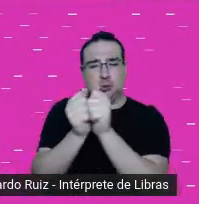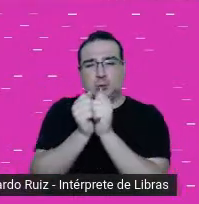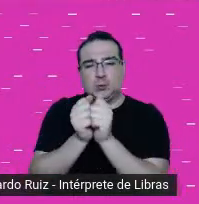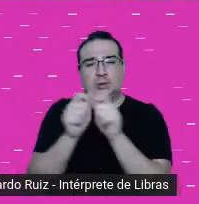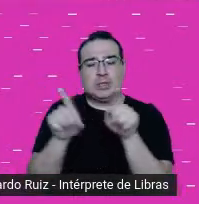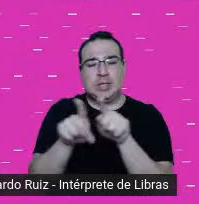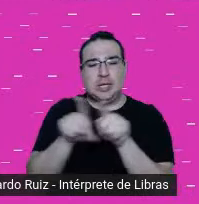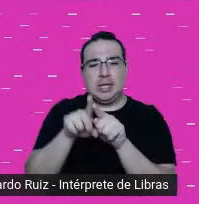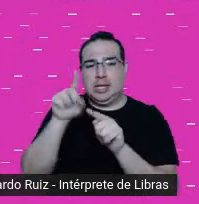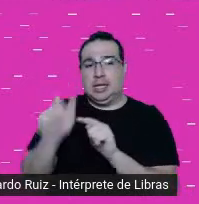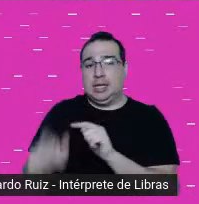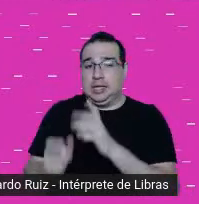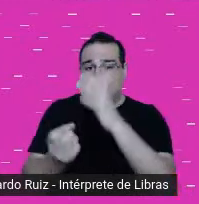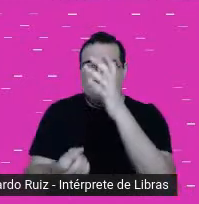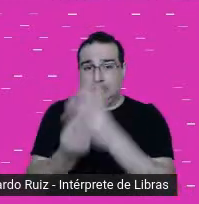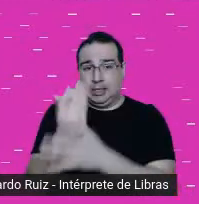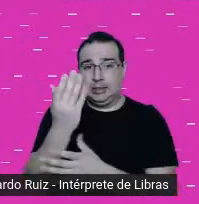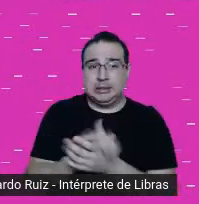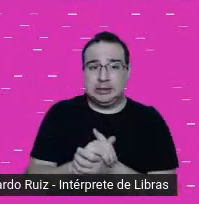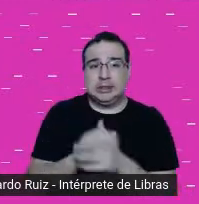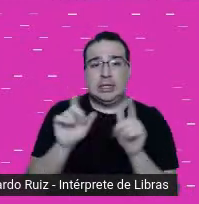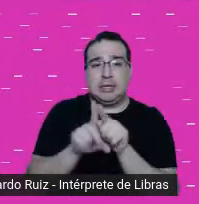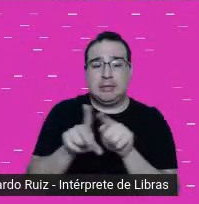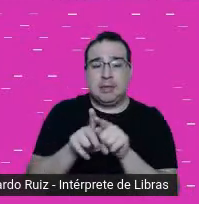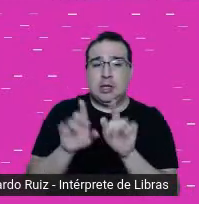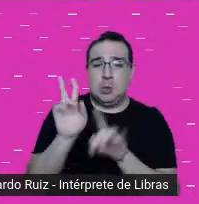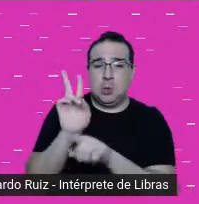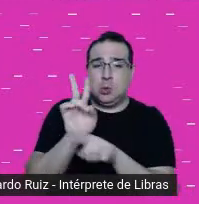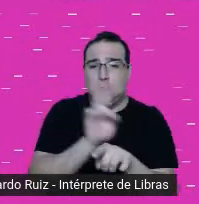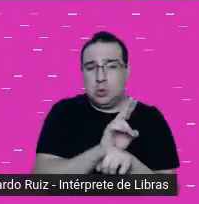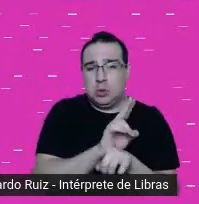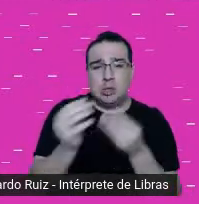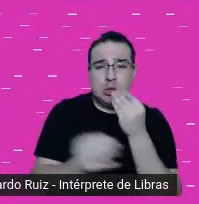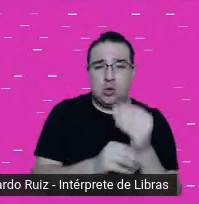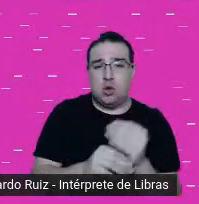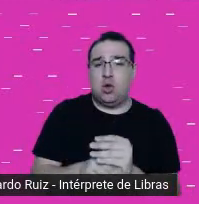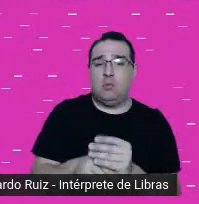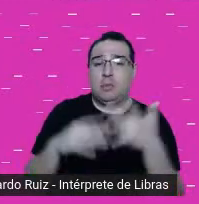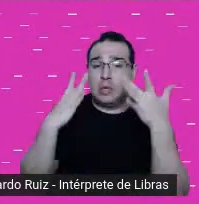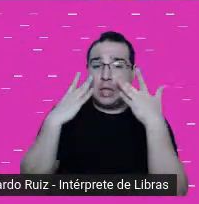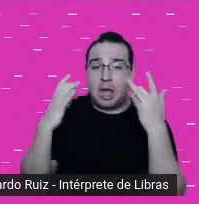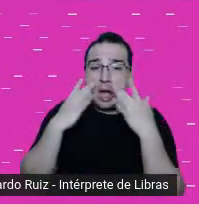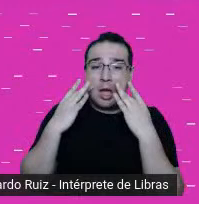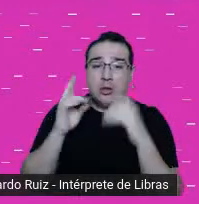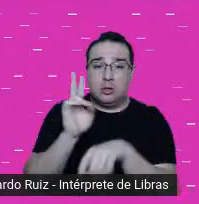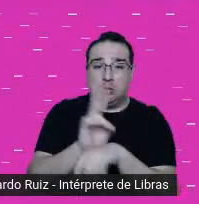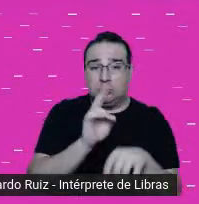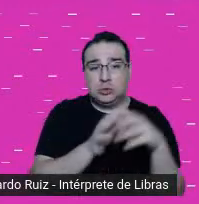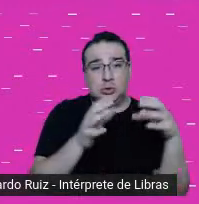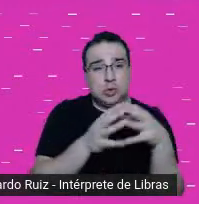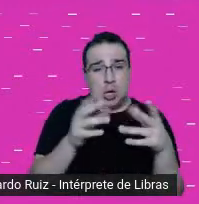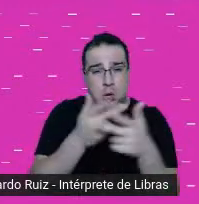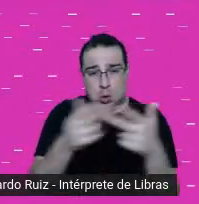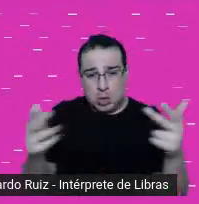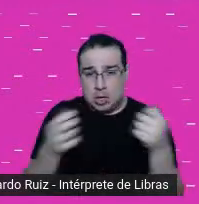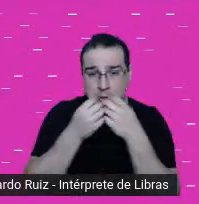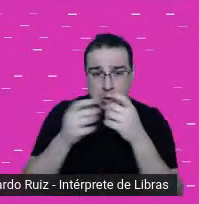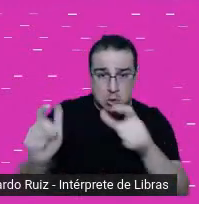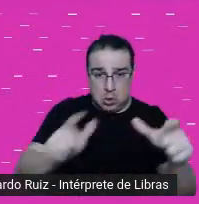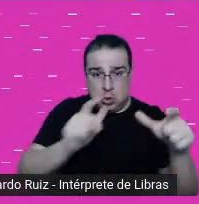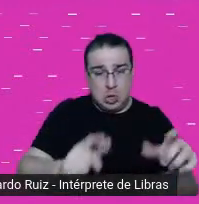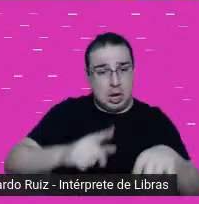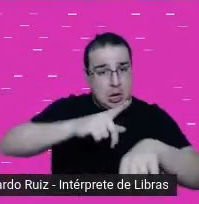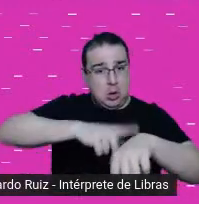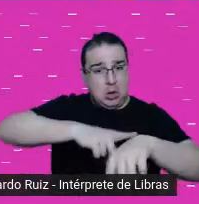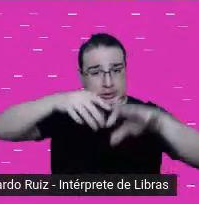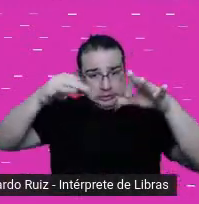com ele na criação, e ao mesmo tempo cuidando de elenco, e ao mesmo tempo cuidando para que as coisas estejam no lugar na hora